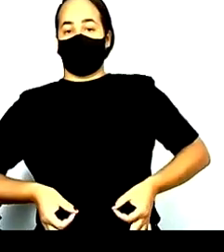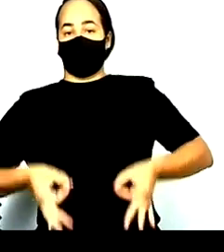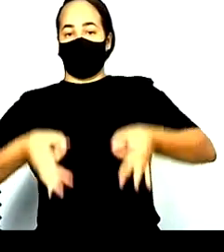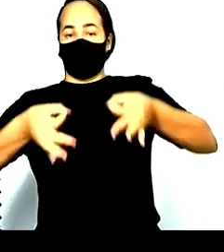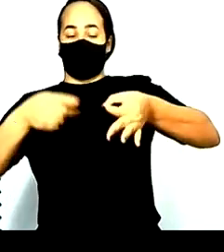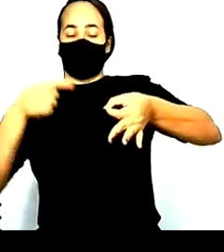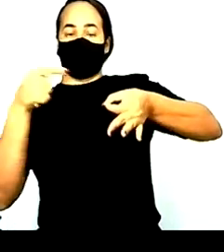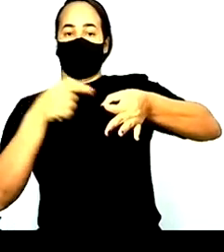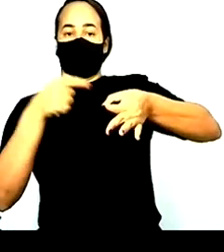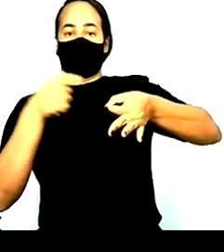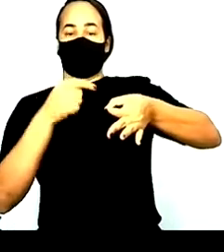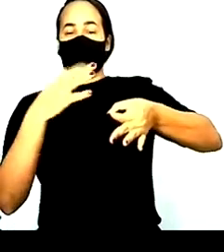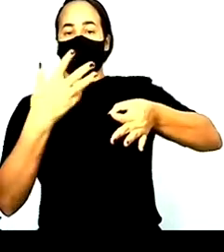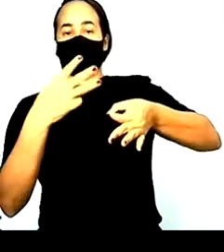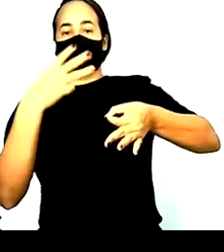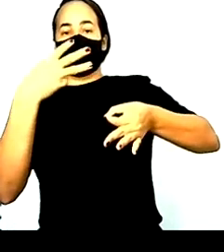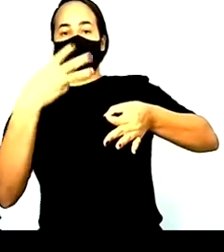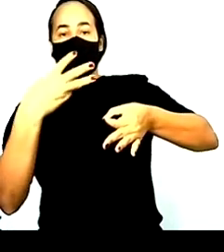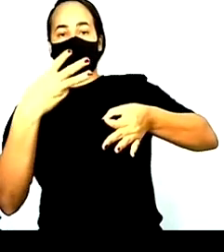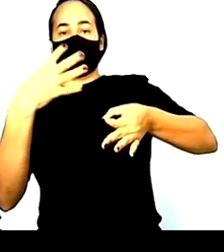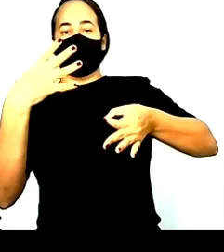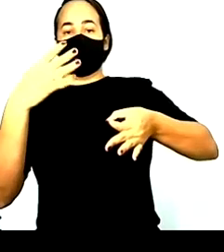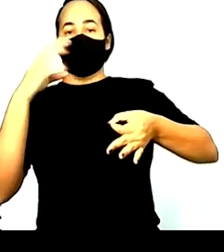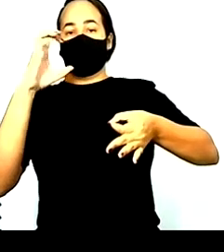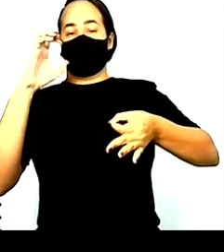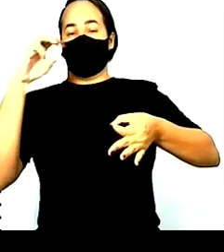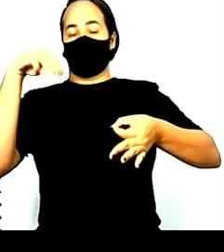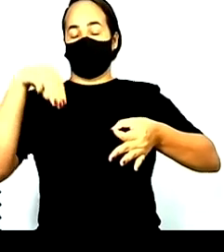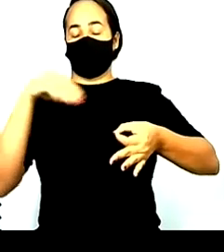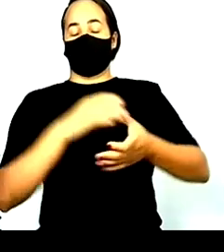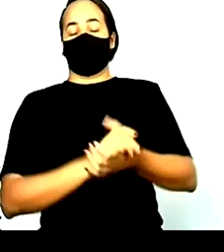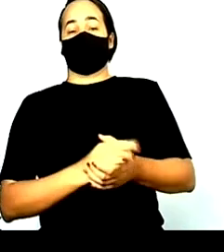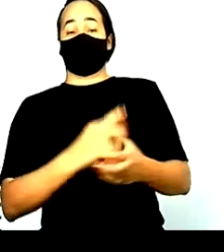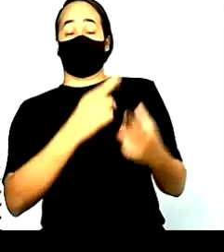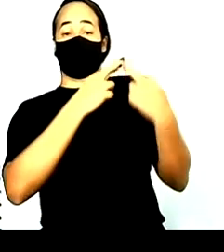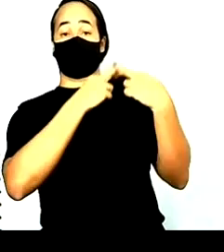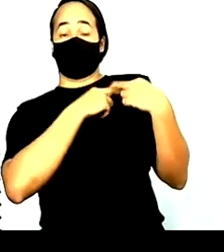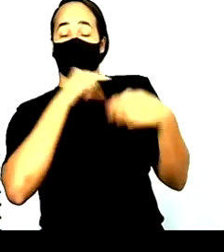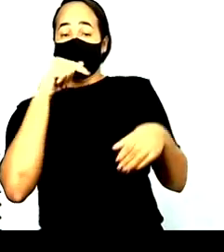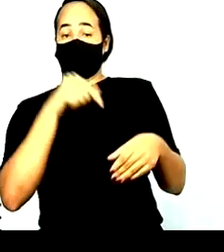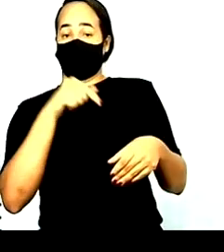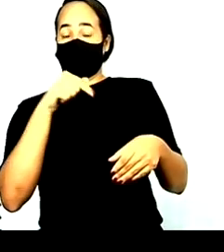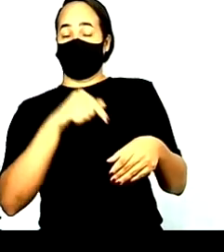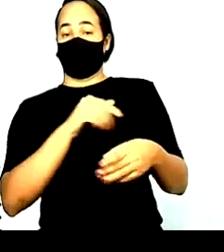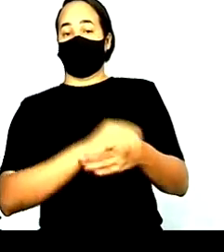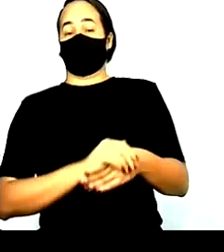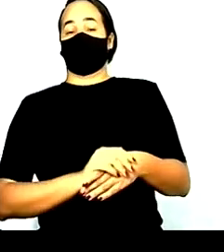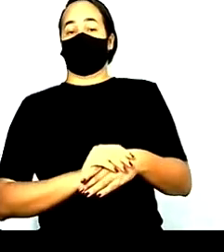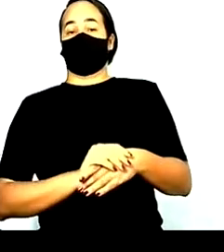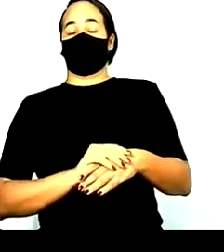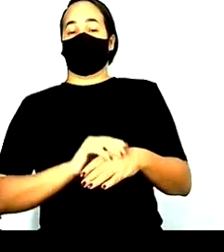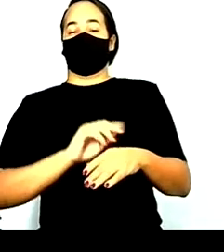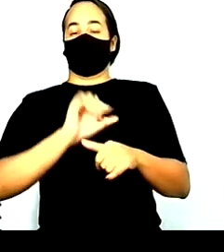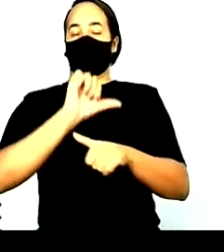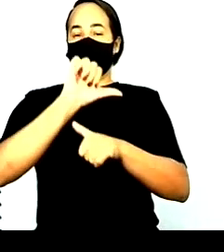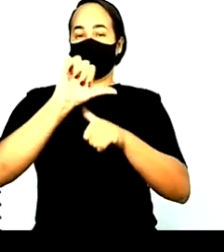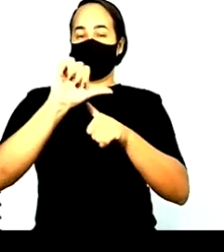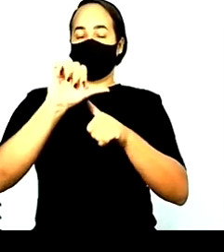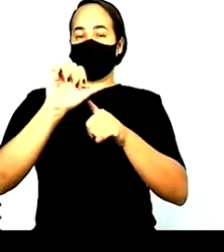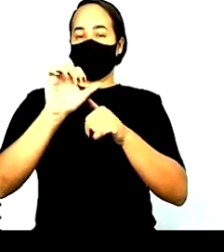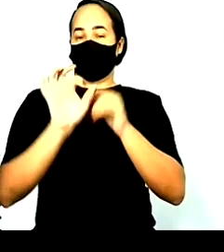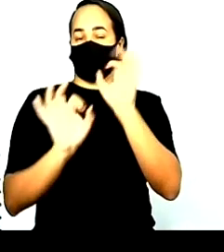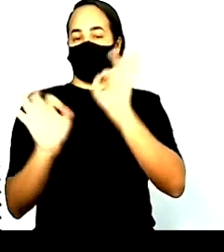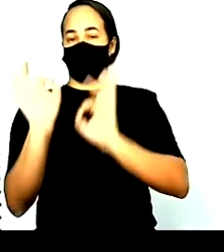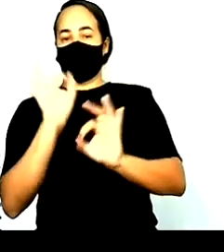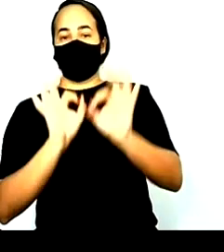medem de 3 a 4 centímetros de comprimento. Eles vão ser responsáveis pela produção dos hormônios sexuais